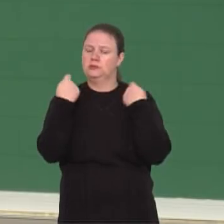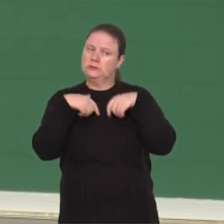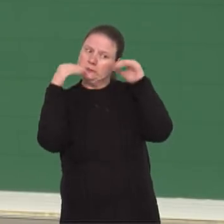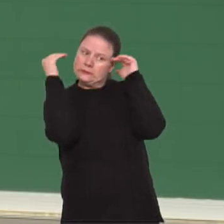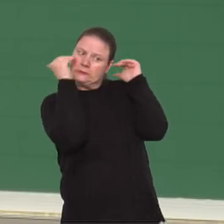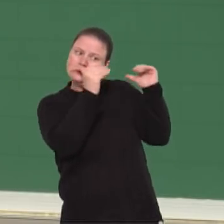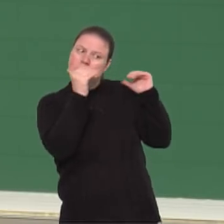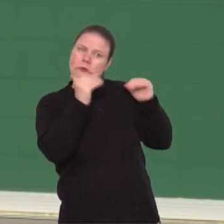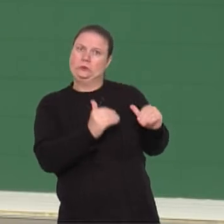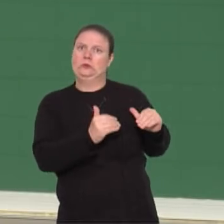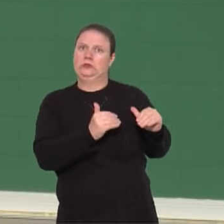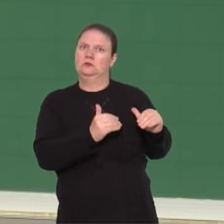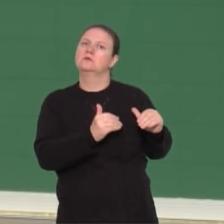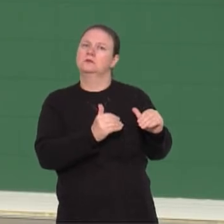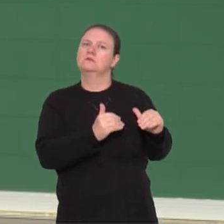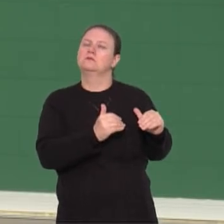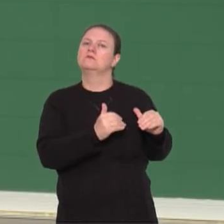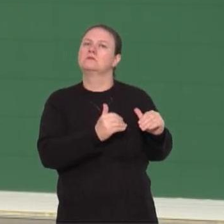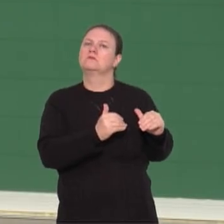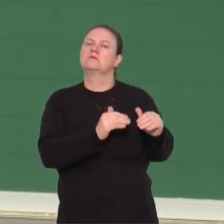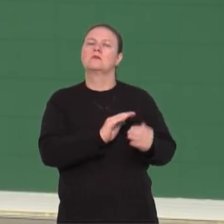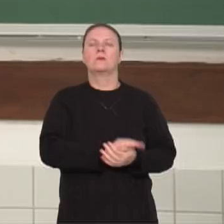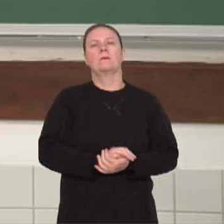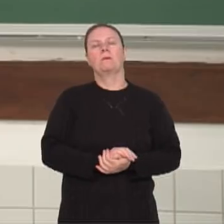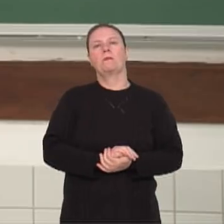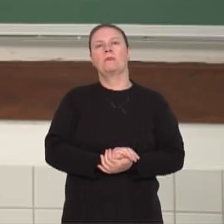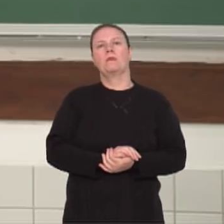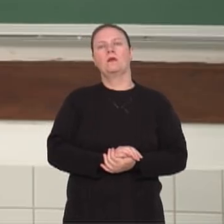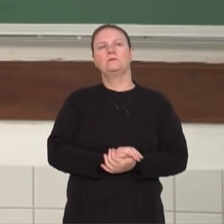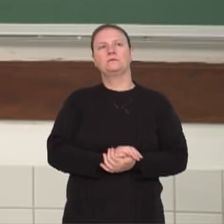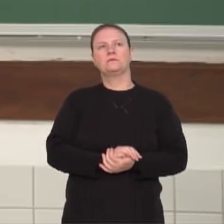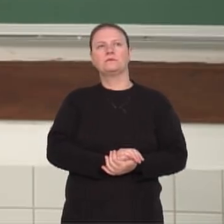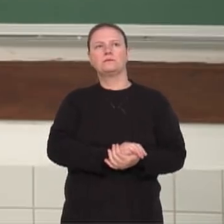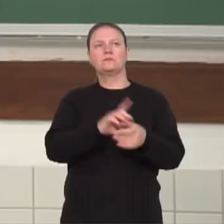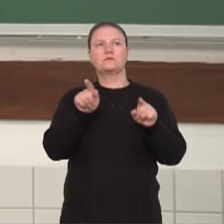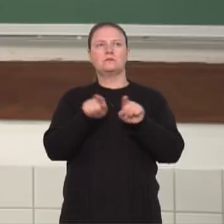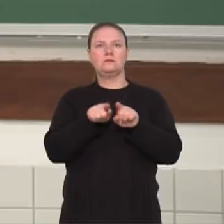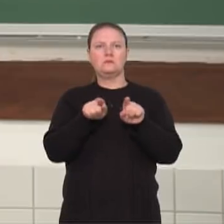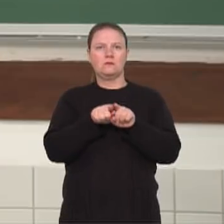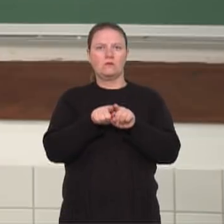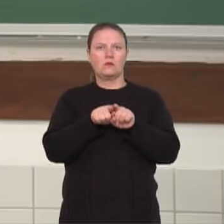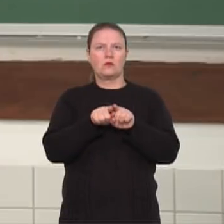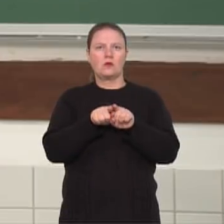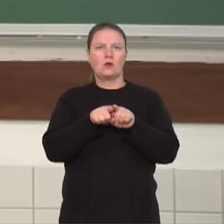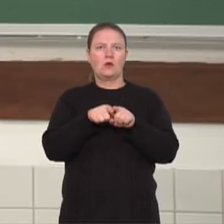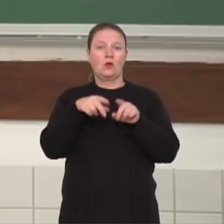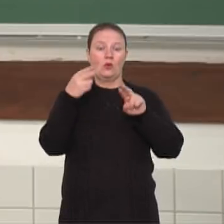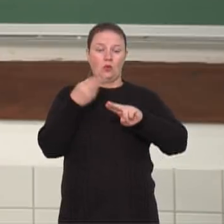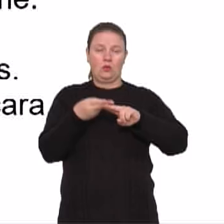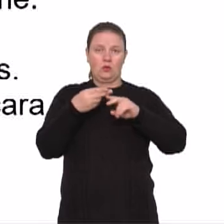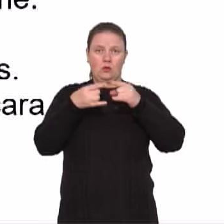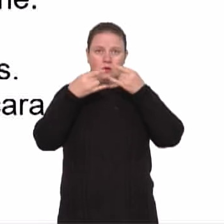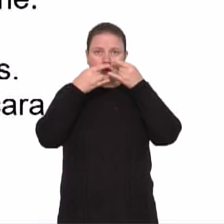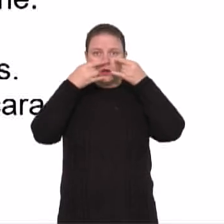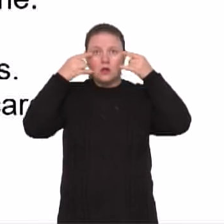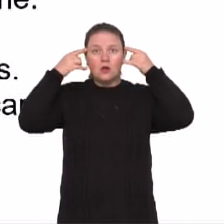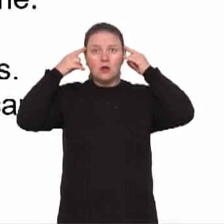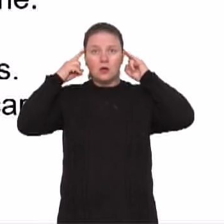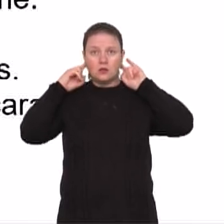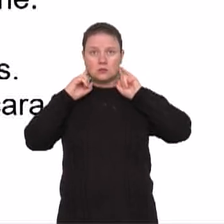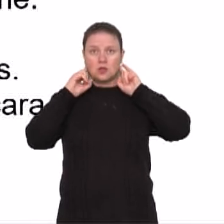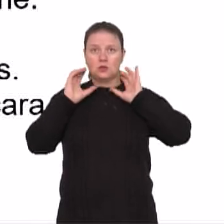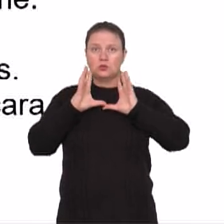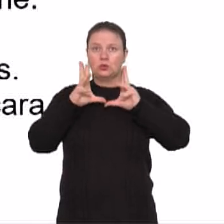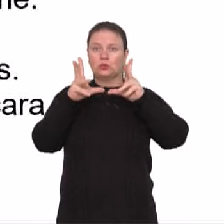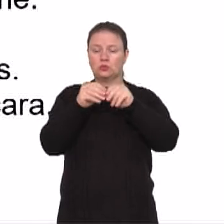lei para não cometer atos infracionais. Então, dentre esses atos, utilizar as máscaras em locais